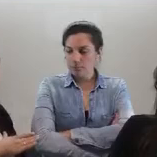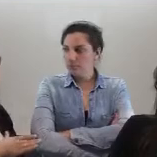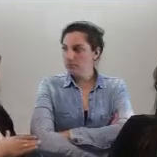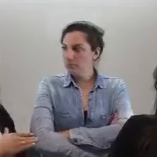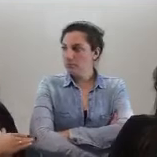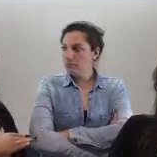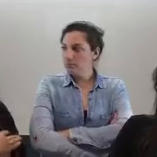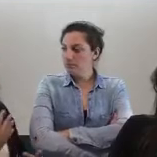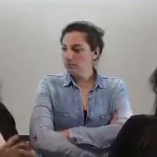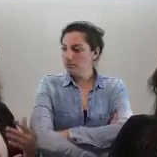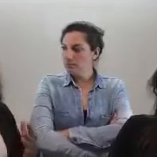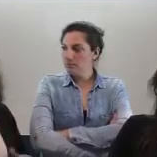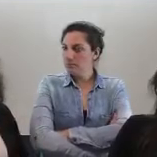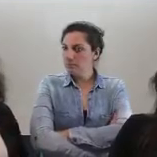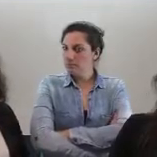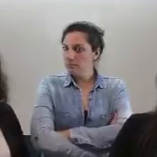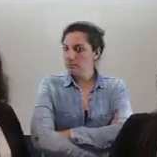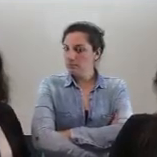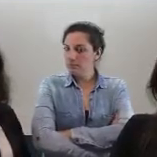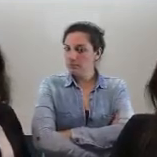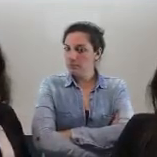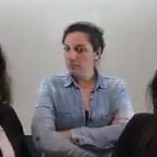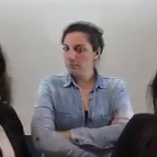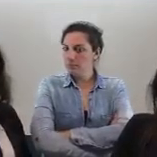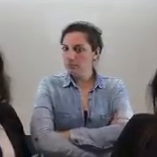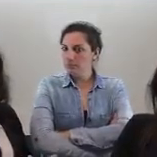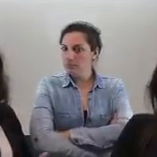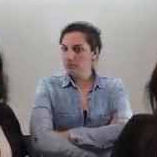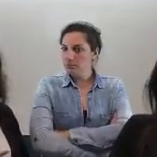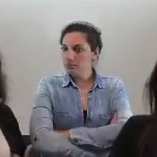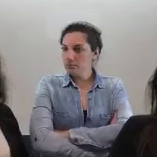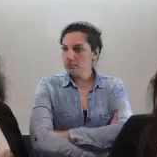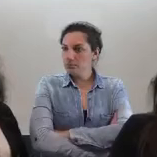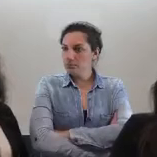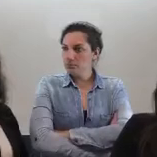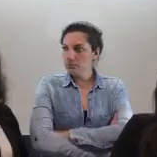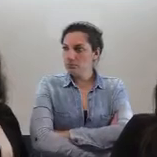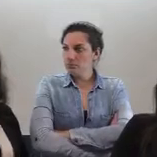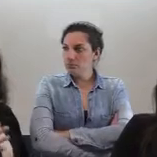sobre escola e alfabetização. Você pode também criar um alerta